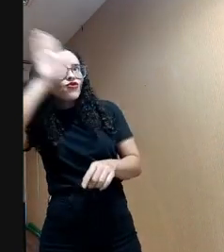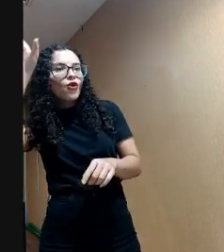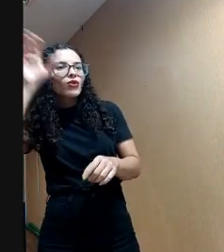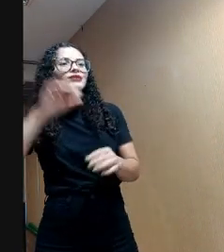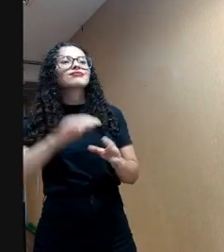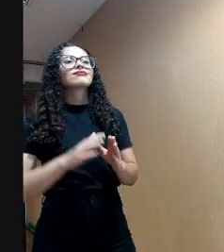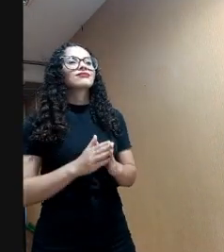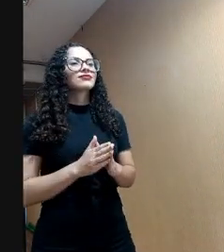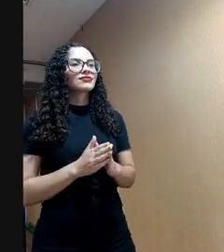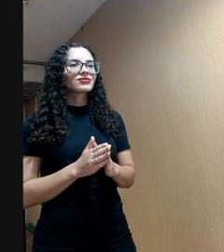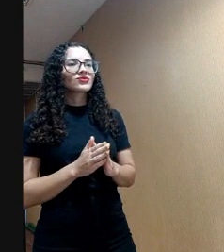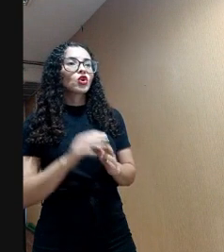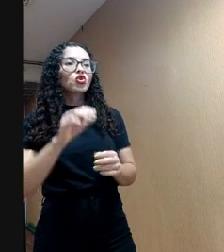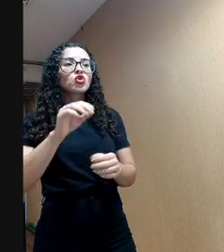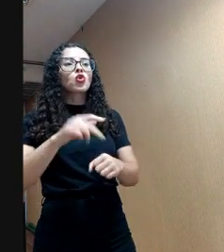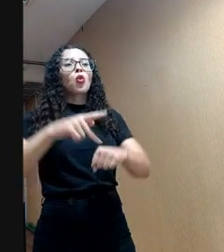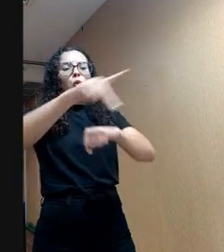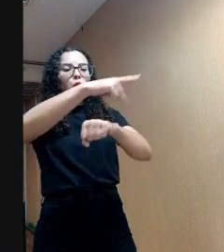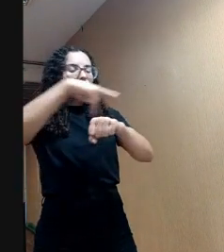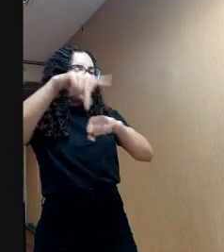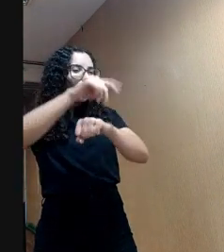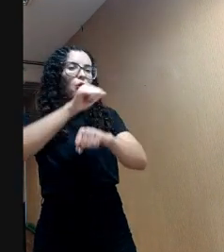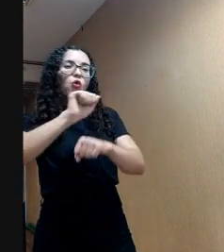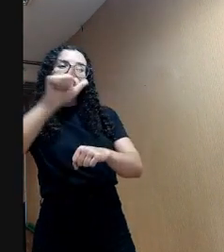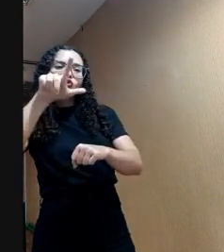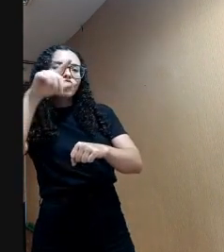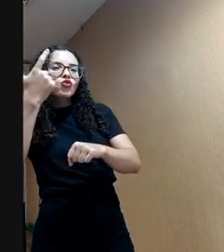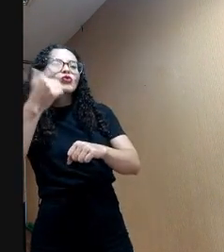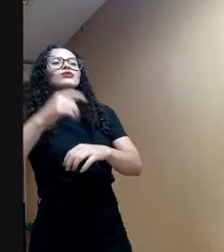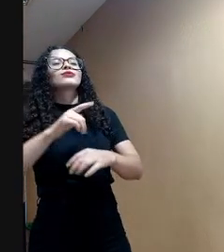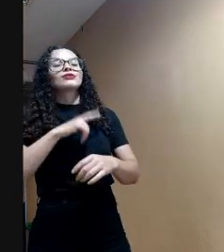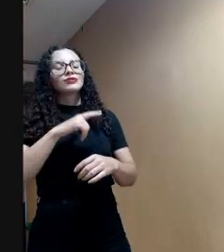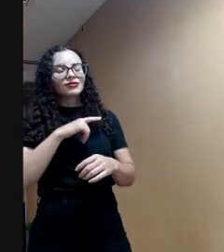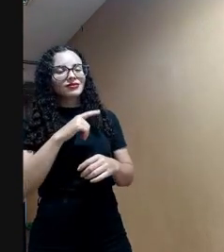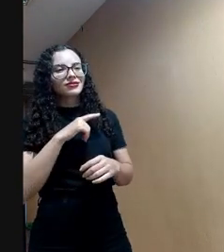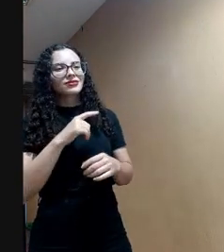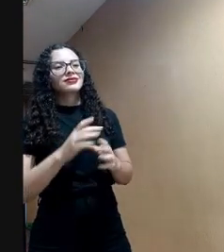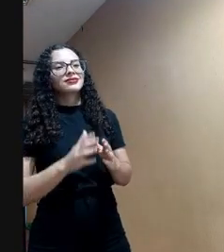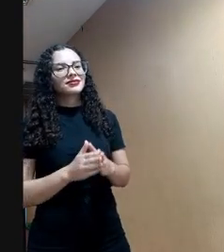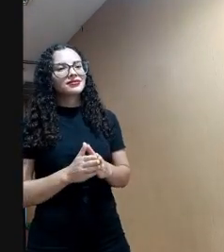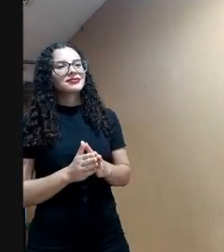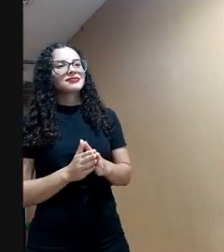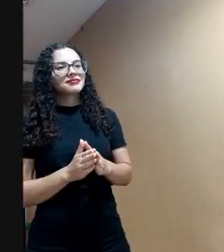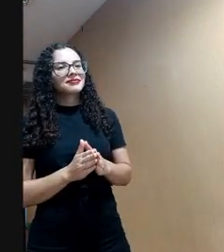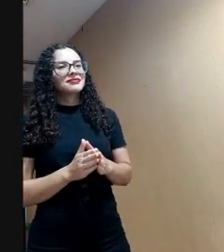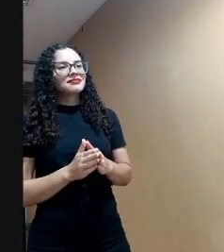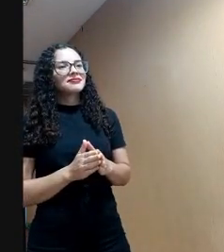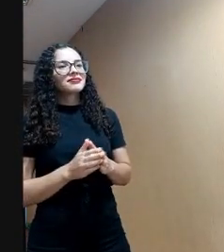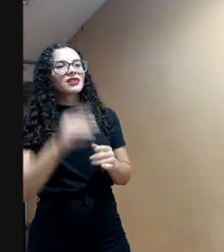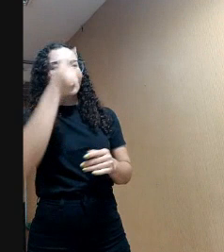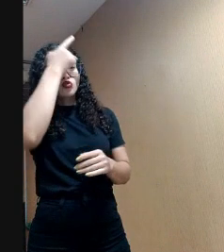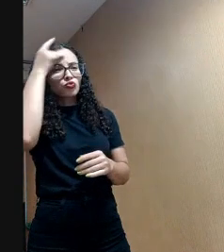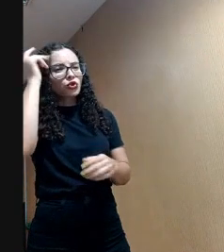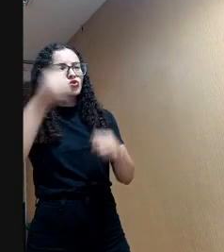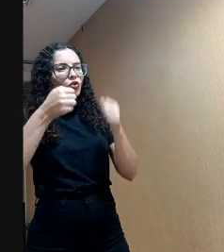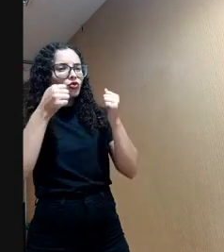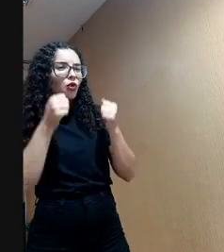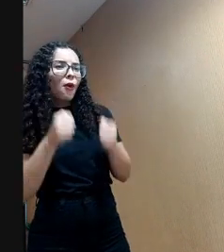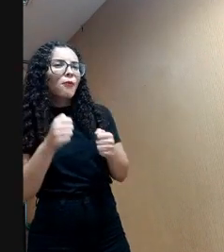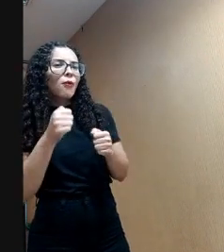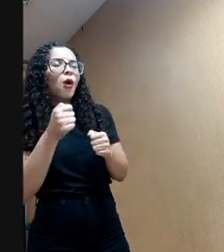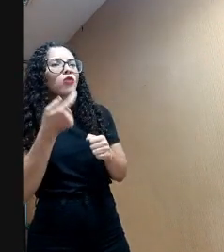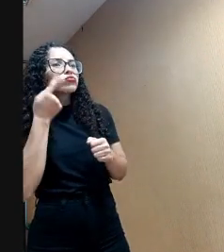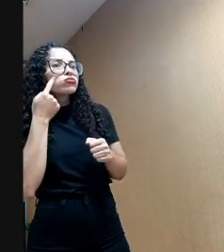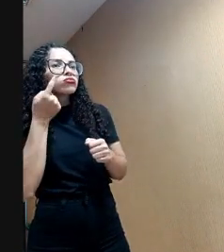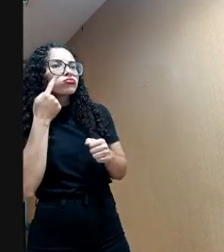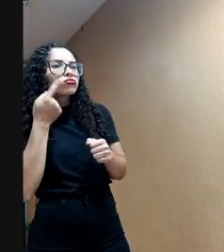ano passado teve representação também de todos os estados brasileiros. Fora que, além de todo o esforço